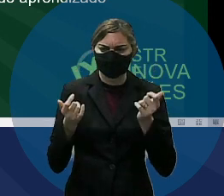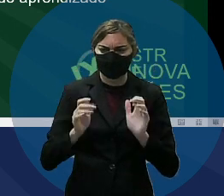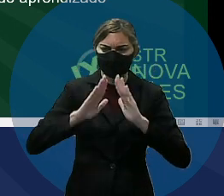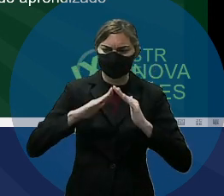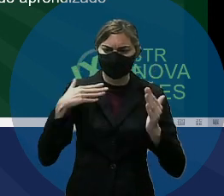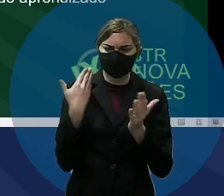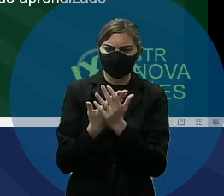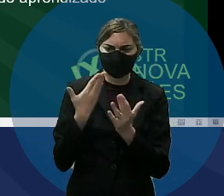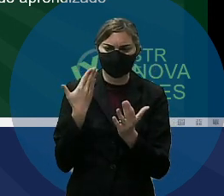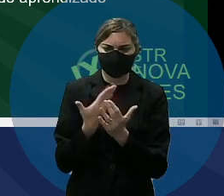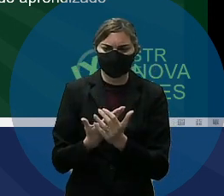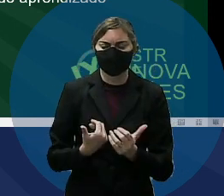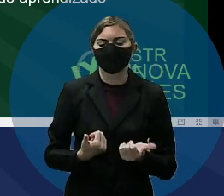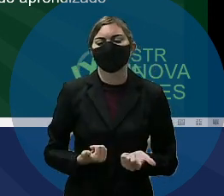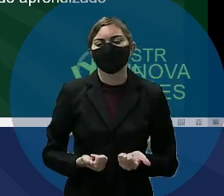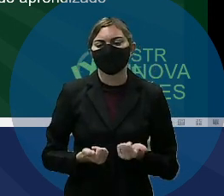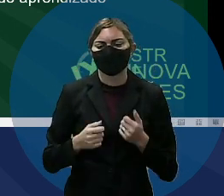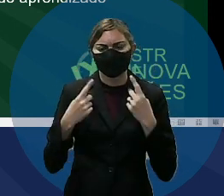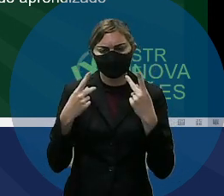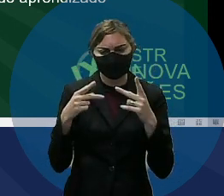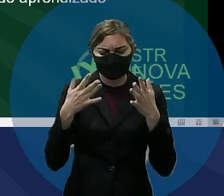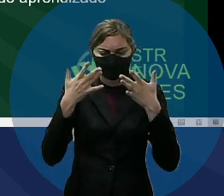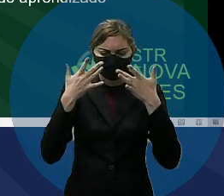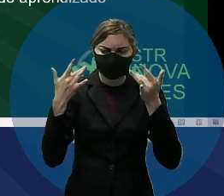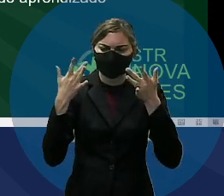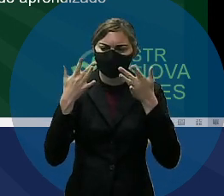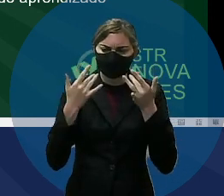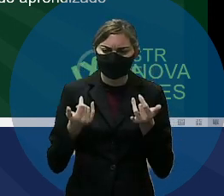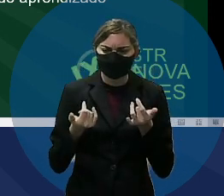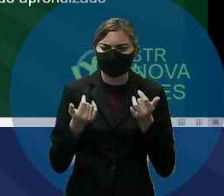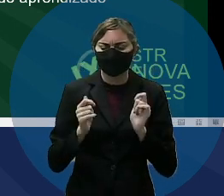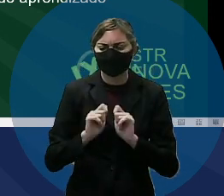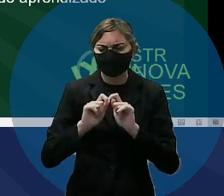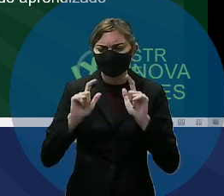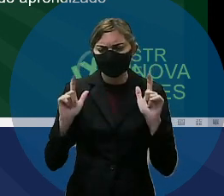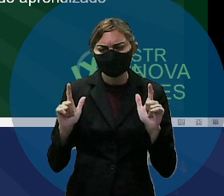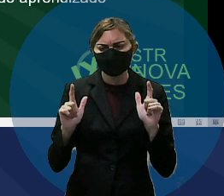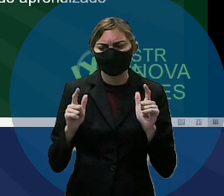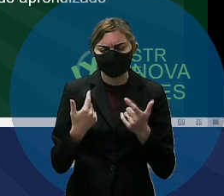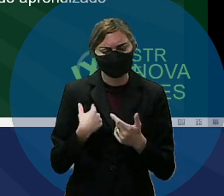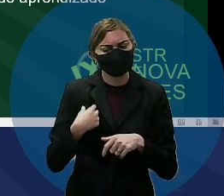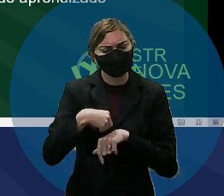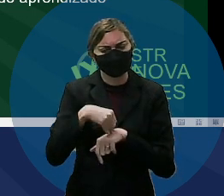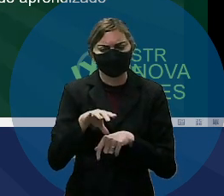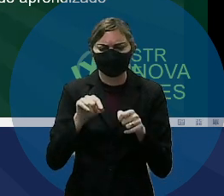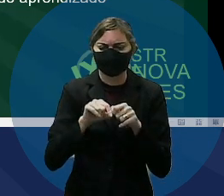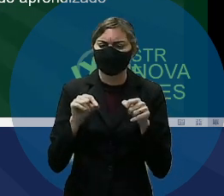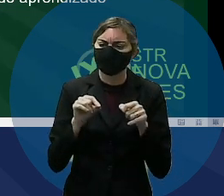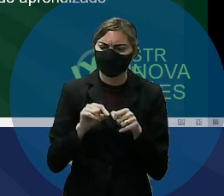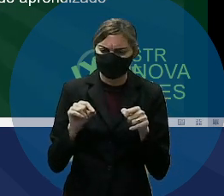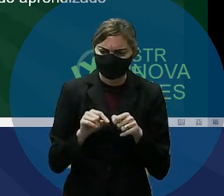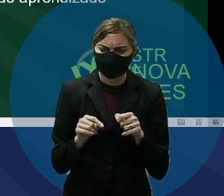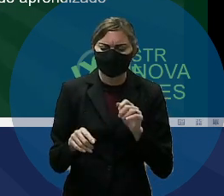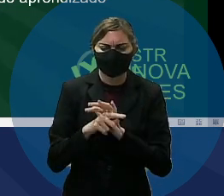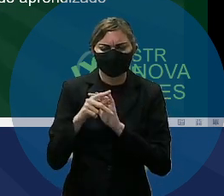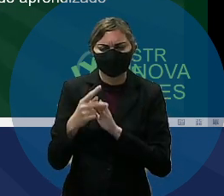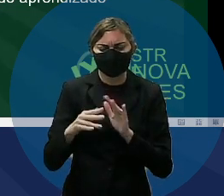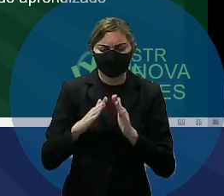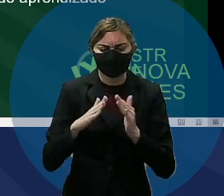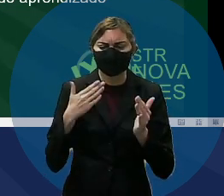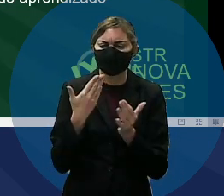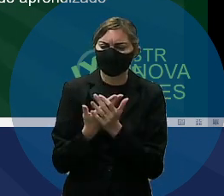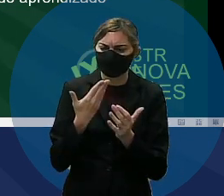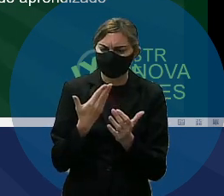é? E essa exposição, não é? Ela foi realizada na própria escola,